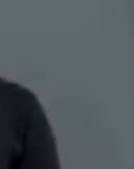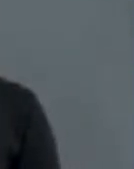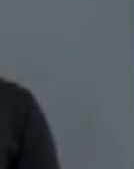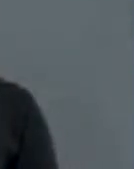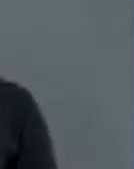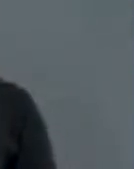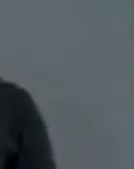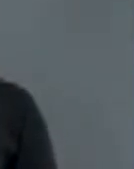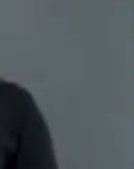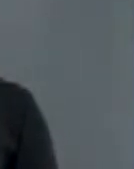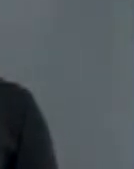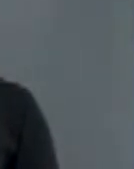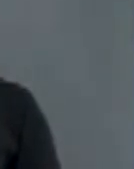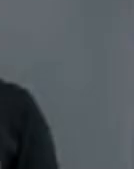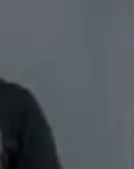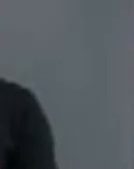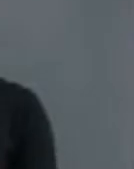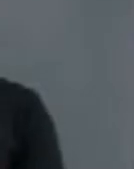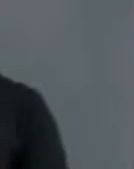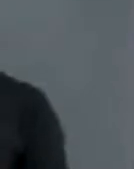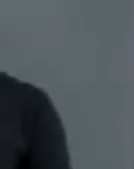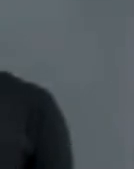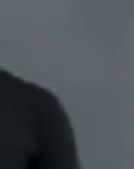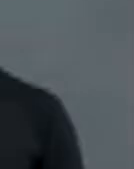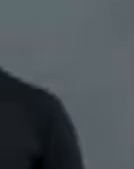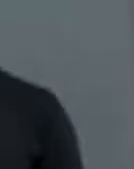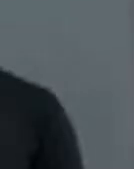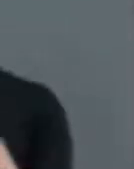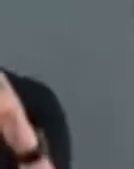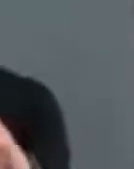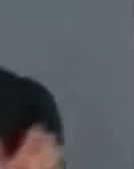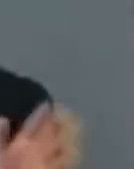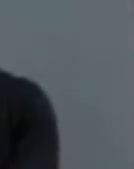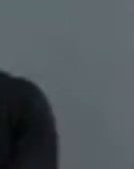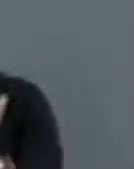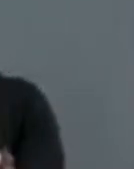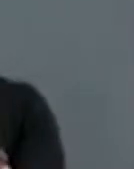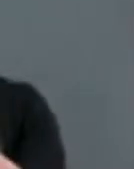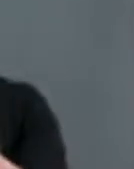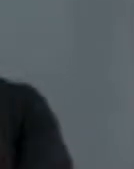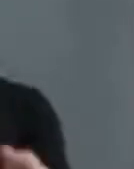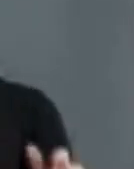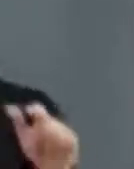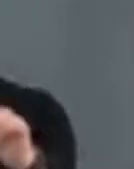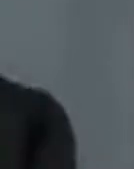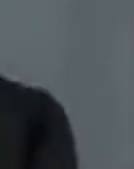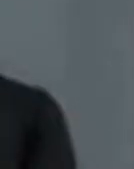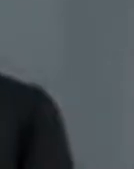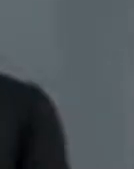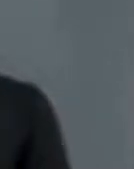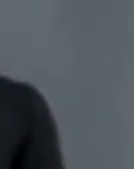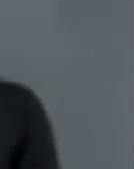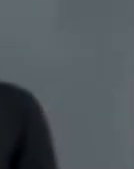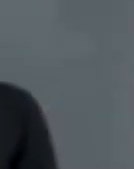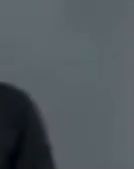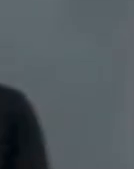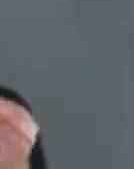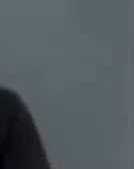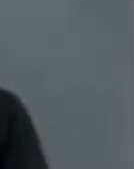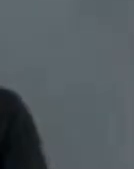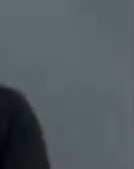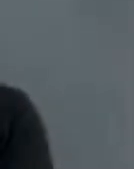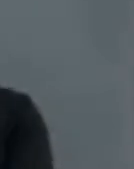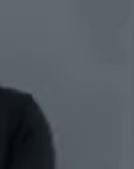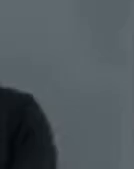Não conseguiam. E não foi num ponto só, não. Foram em vários pontos das BRs, que não são muitas no nosso estado.